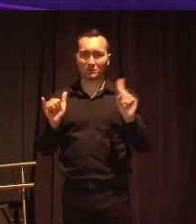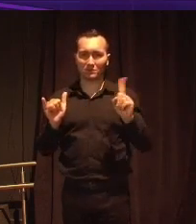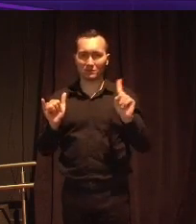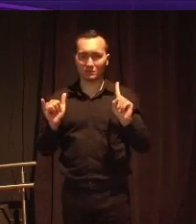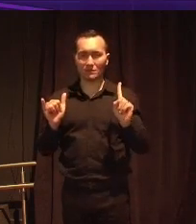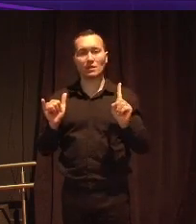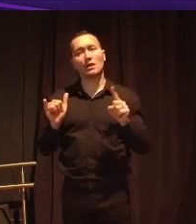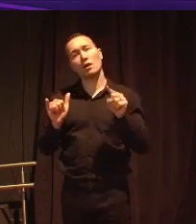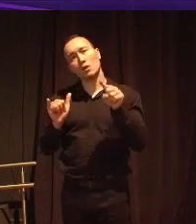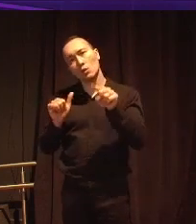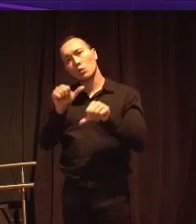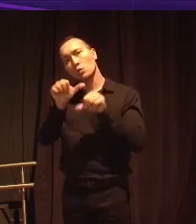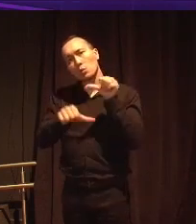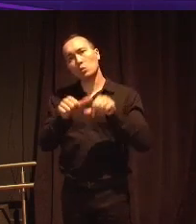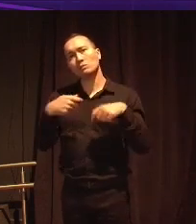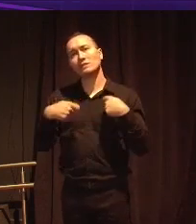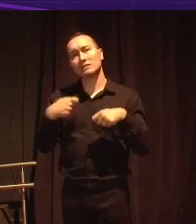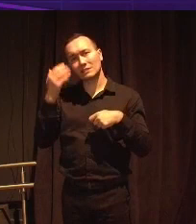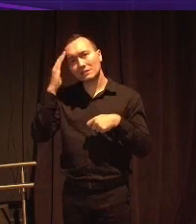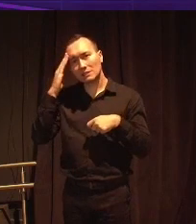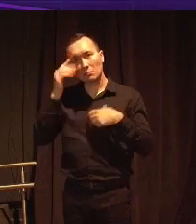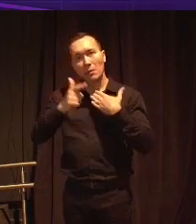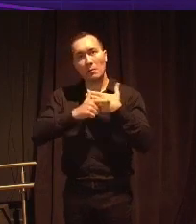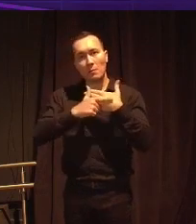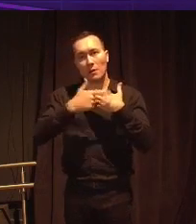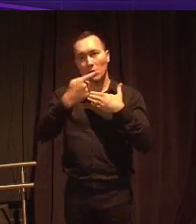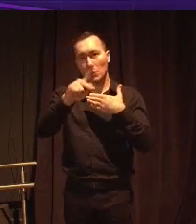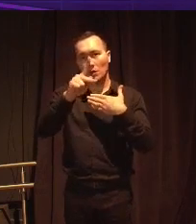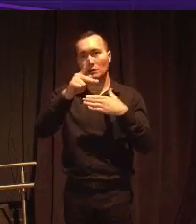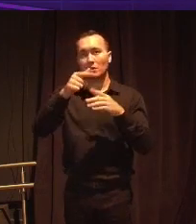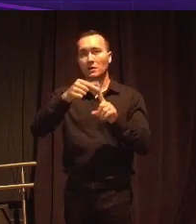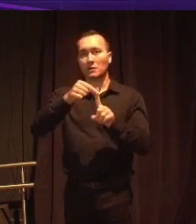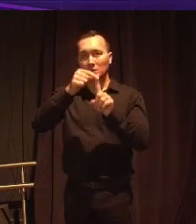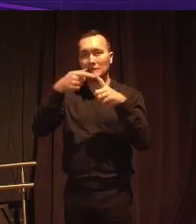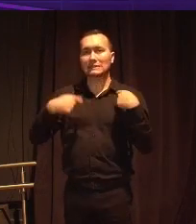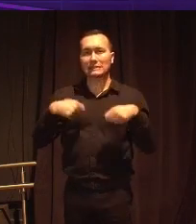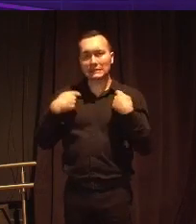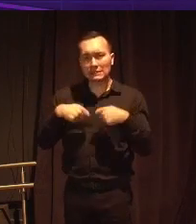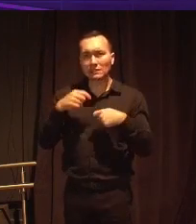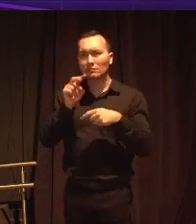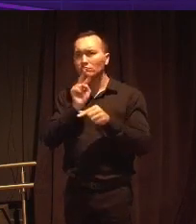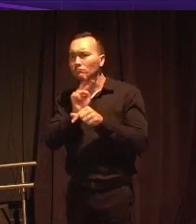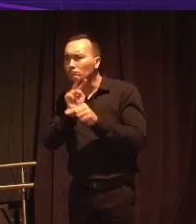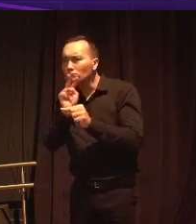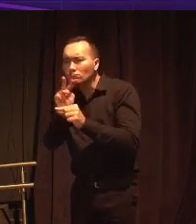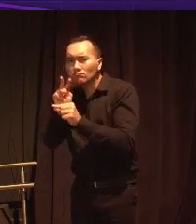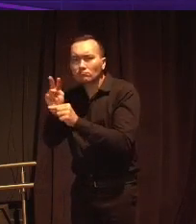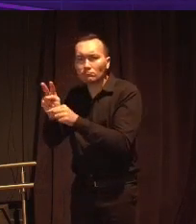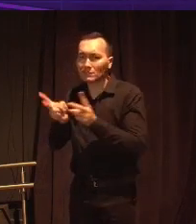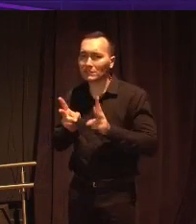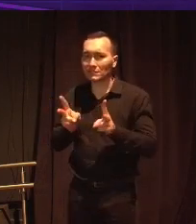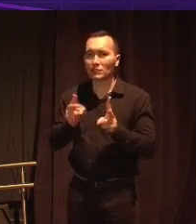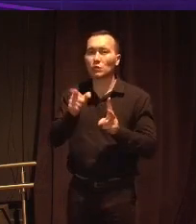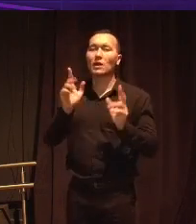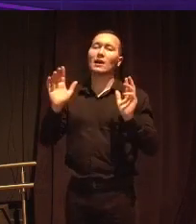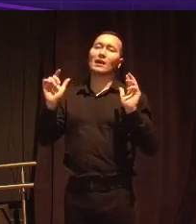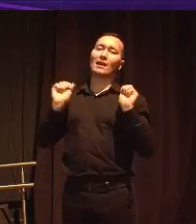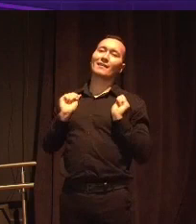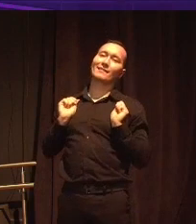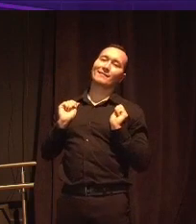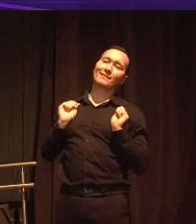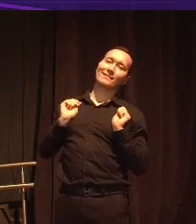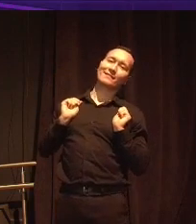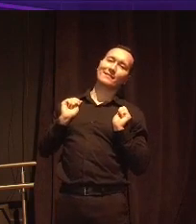ser de deixar a vida me levar, né? Então, tem que estar sempre com esse radar ligado, entendendo onde